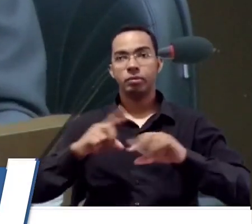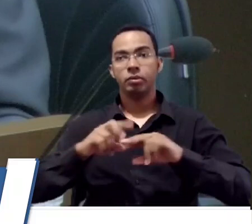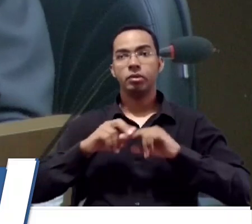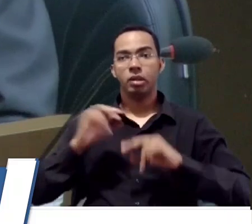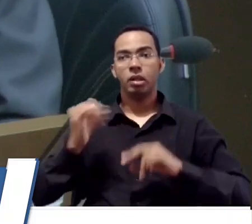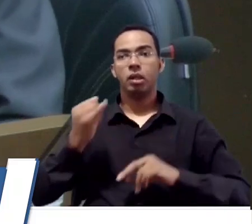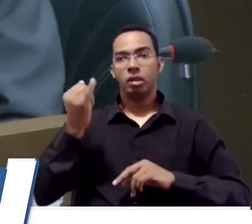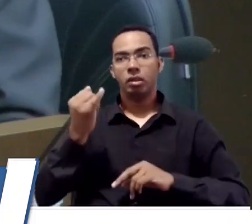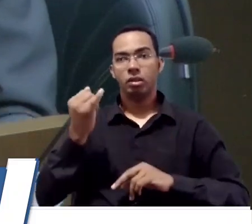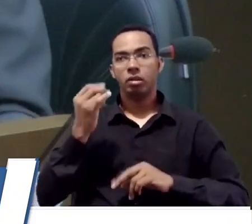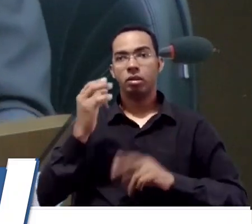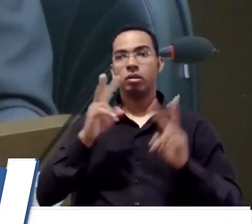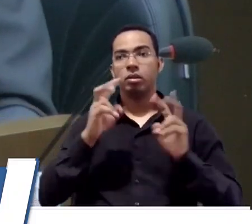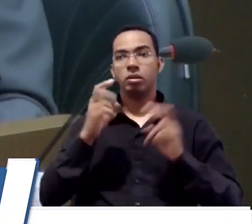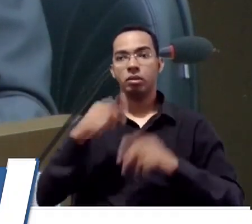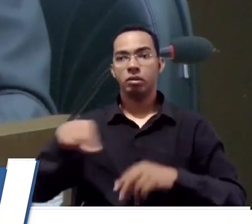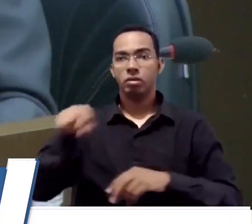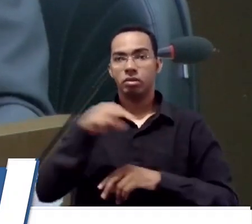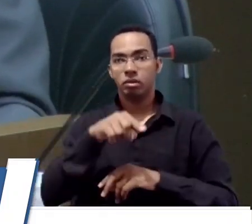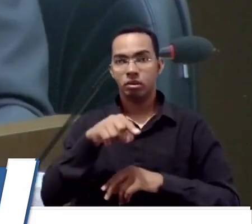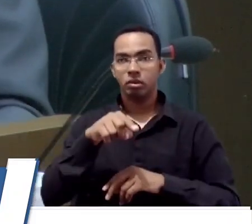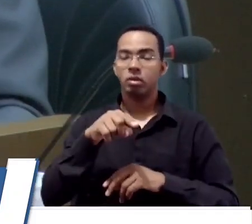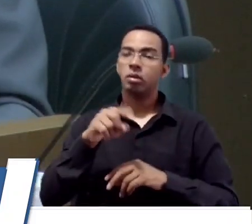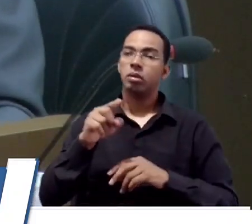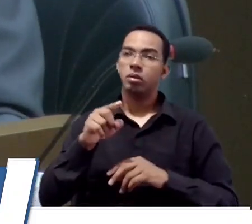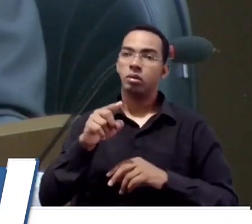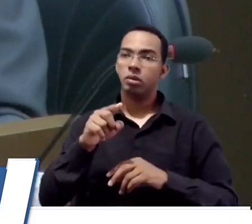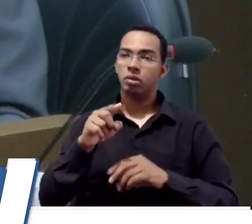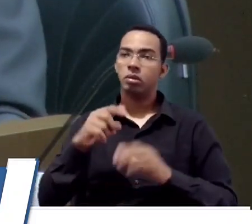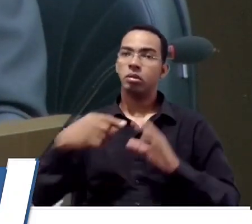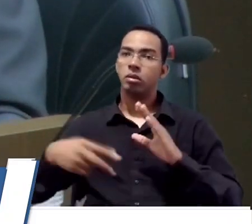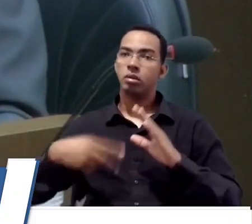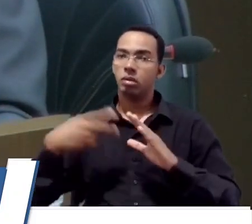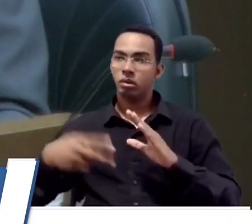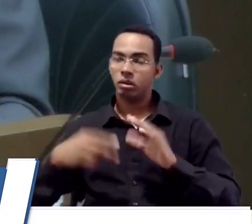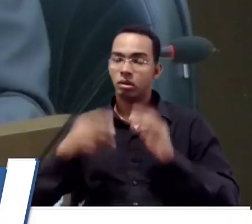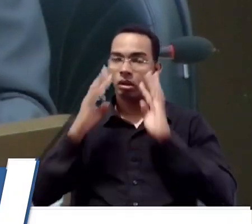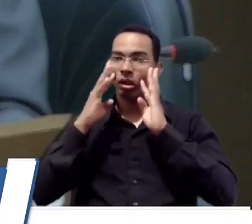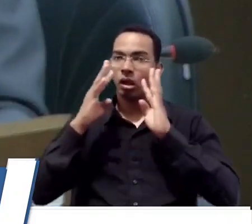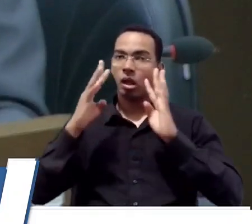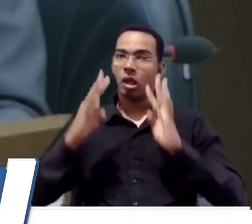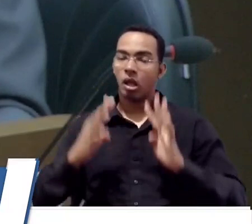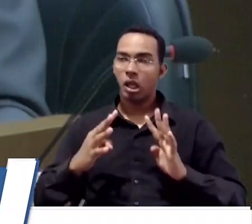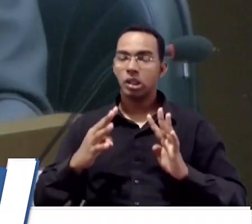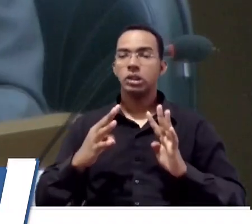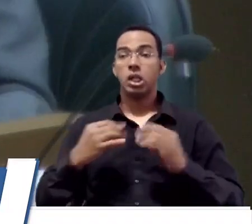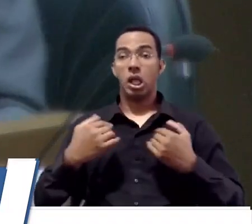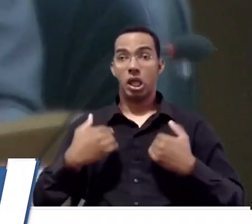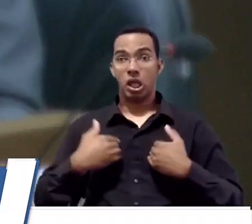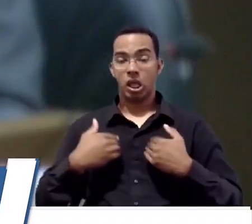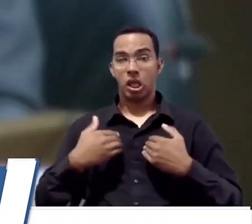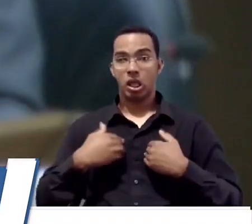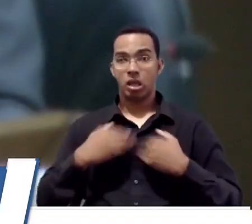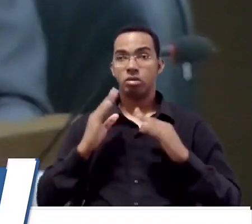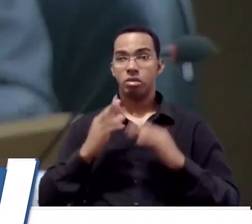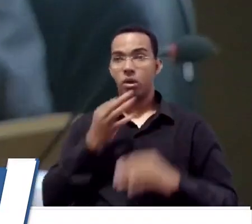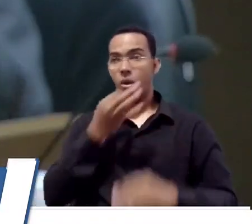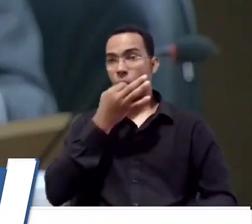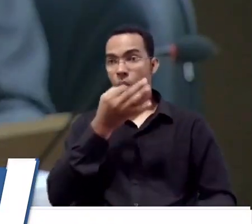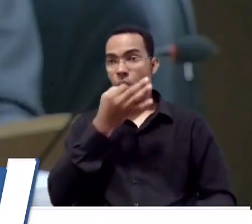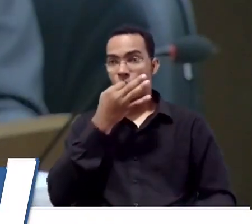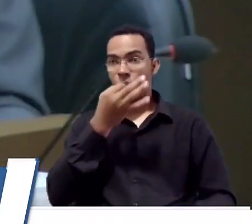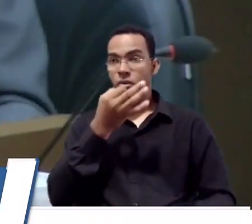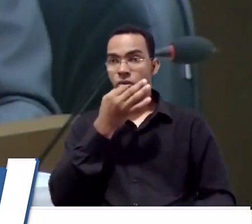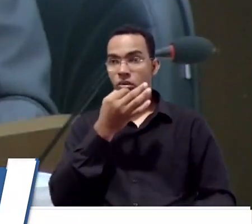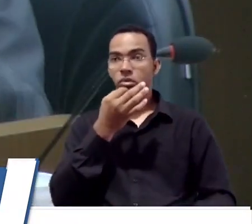você trouxe aqui. Então, a Câmara Municipal está atenta. Eu já posicionei,